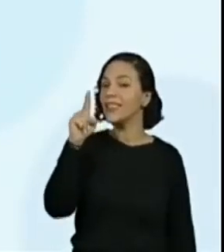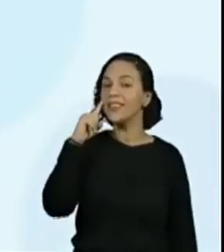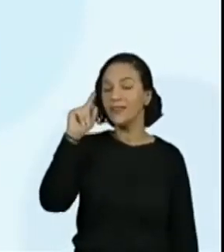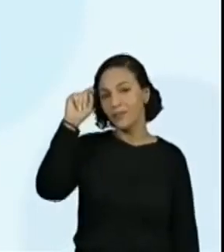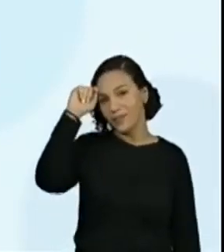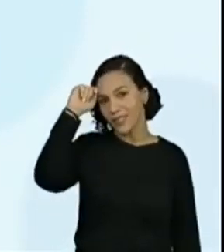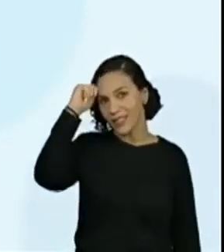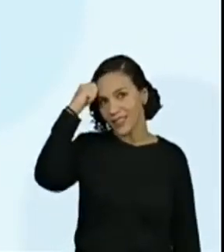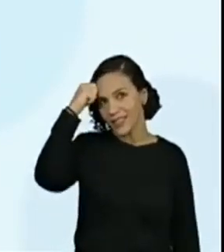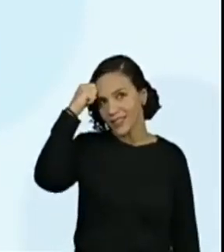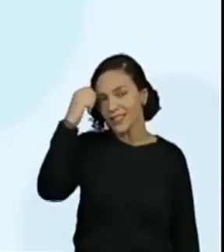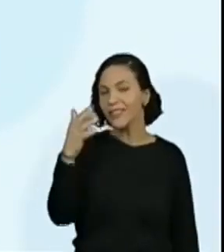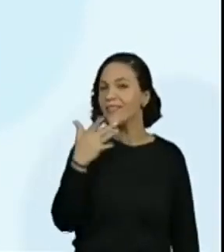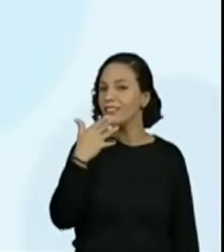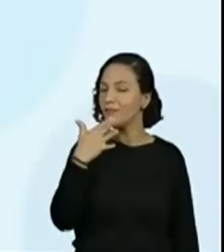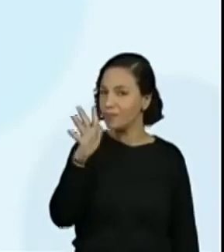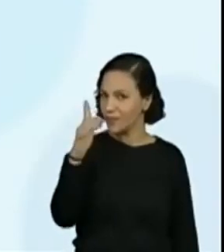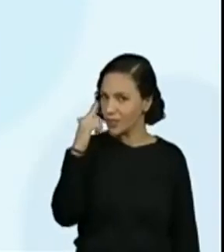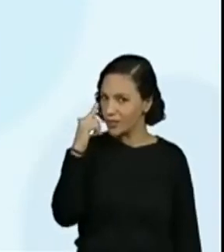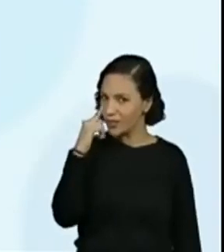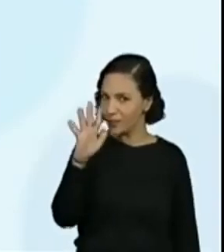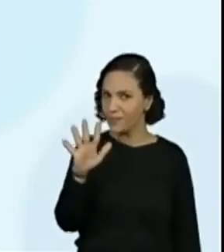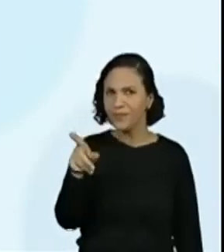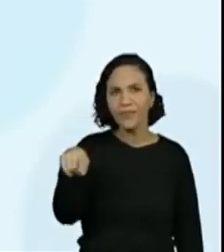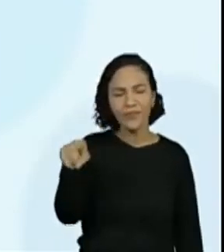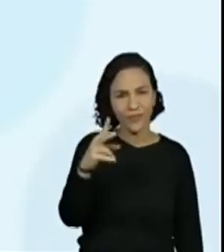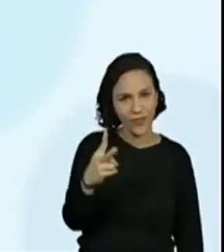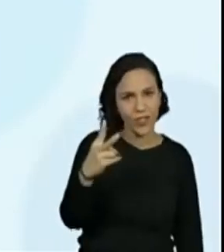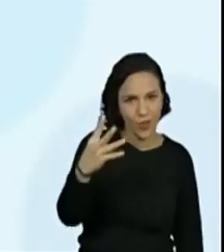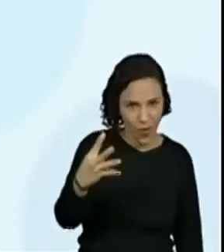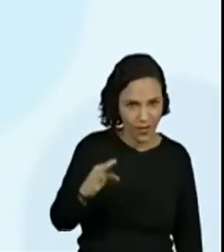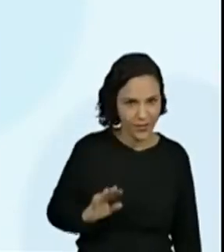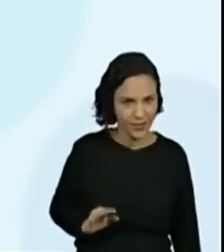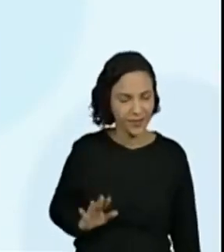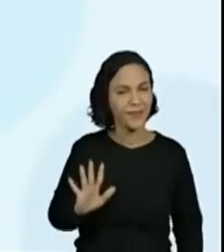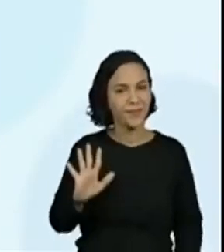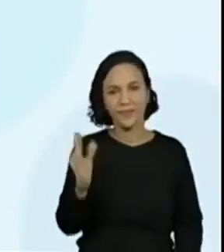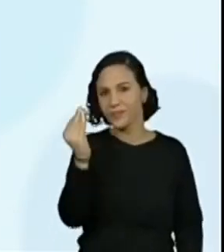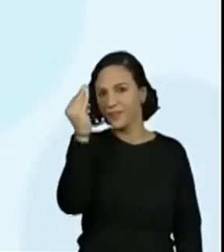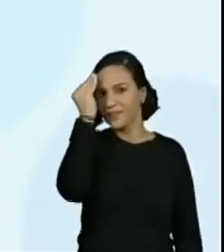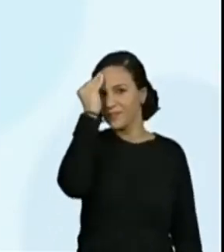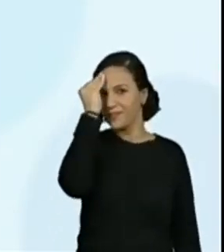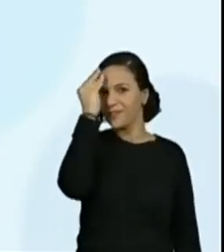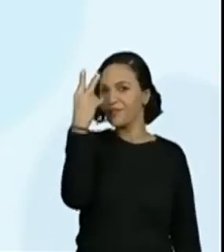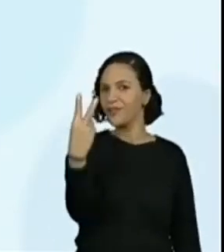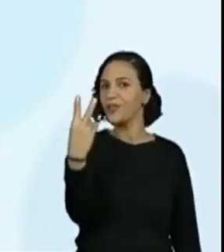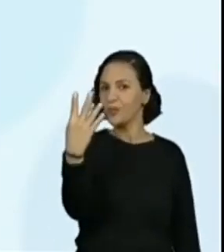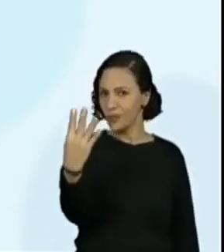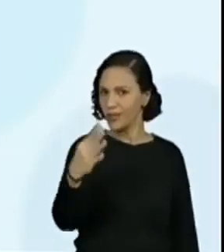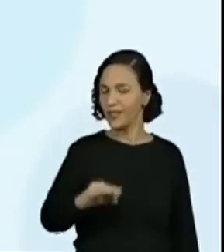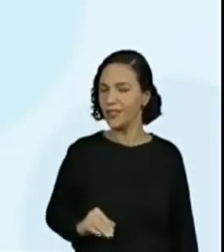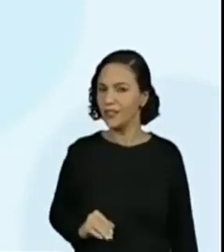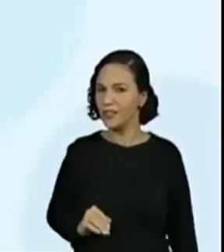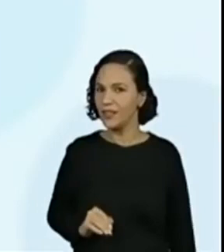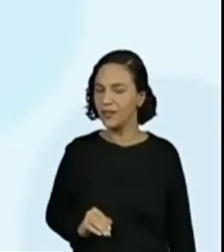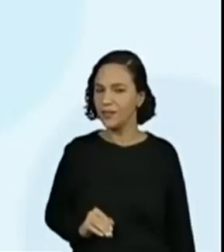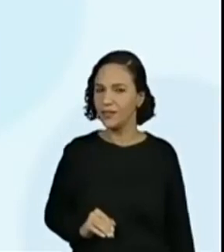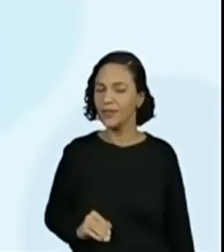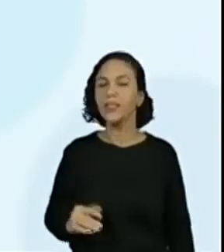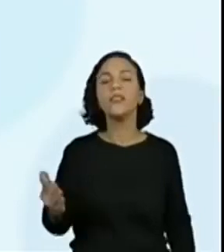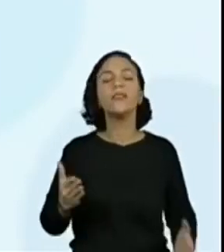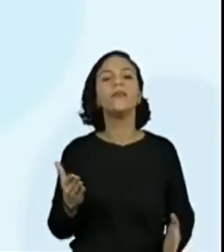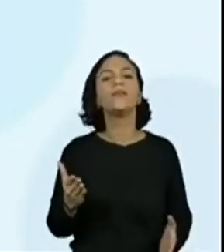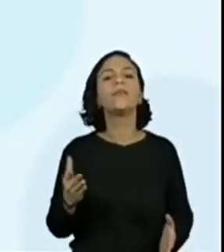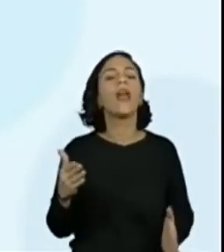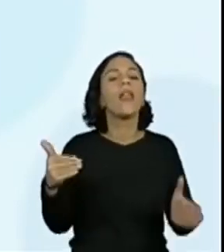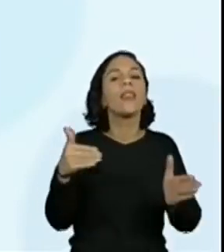cor porque preta. Porque para a gente chegar... Você contou até quanto, Pro? 24. 24 professor. Na cabeça. Isso, 24. 24 na cabeça. Para chegar